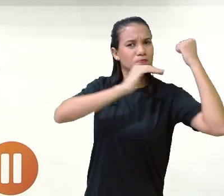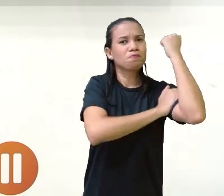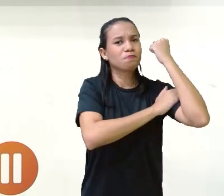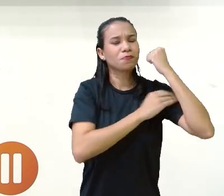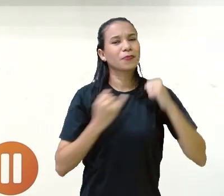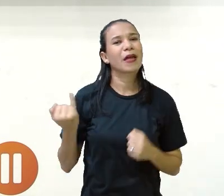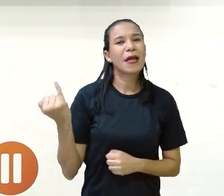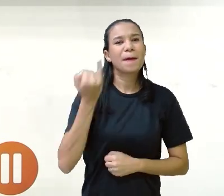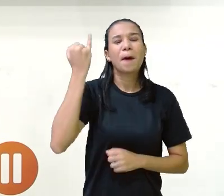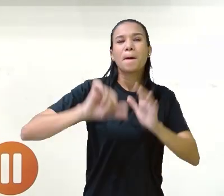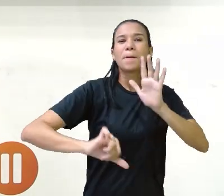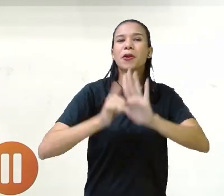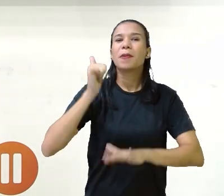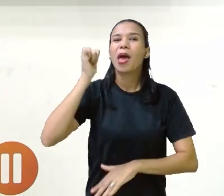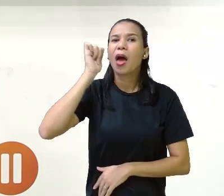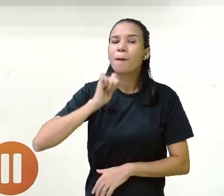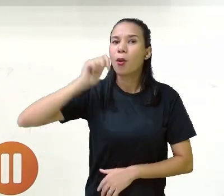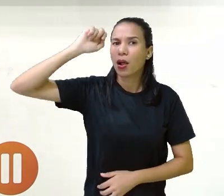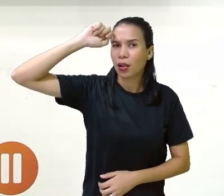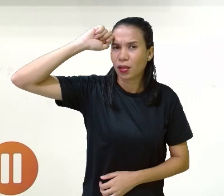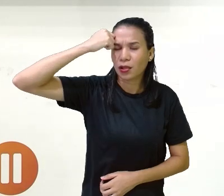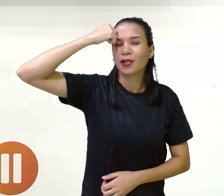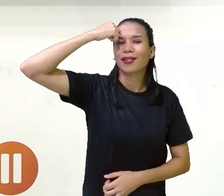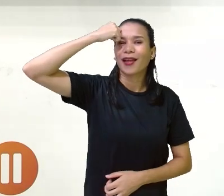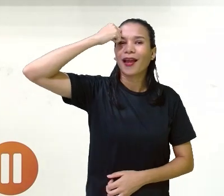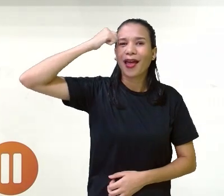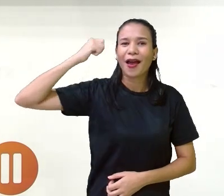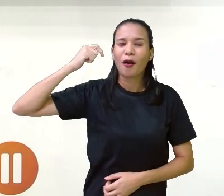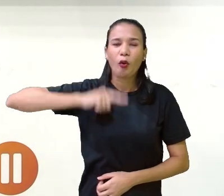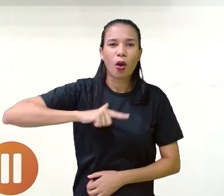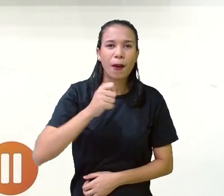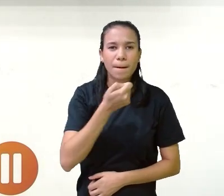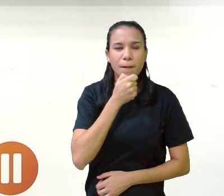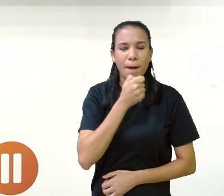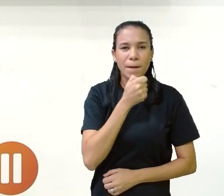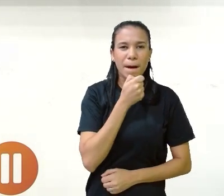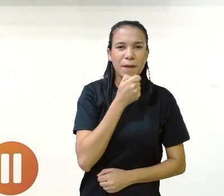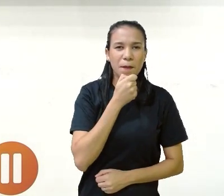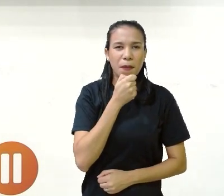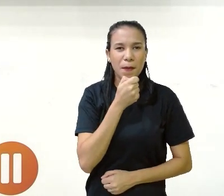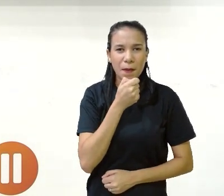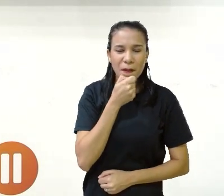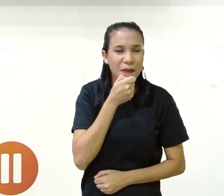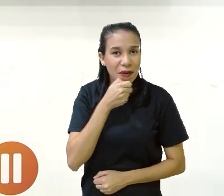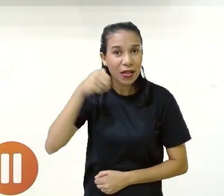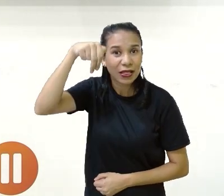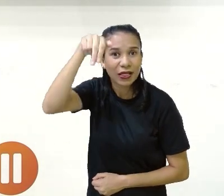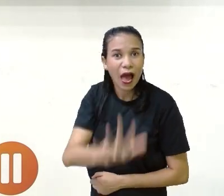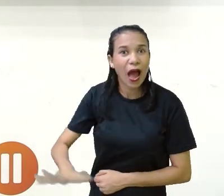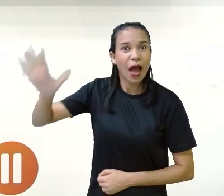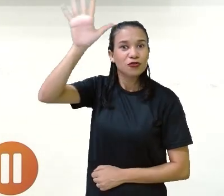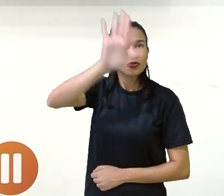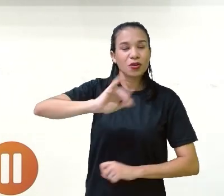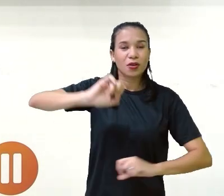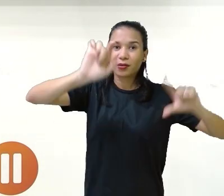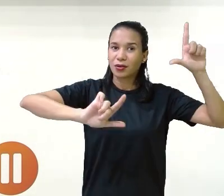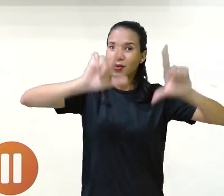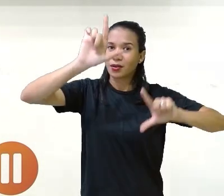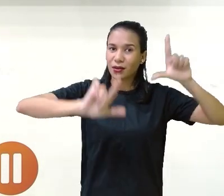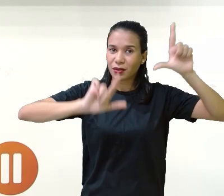A primeira mulher negra a assumir o jornalismo nacional. De forma fixa,